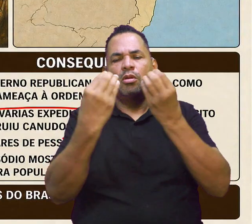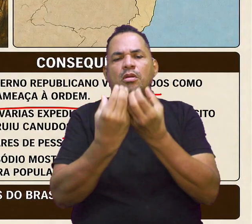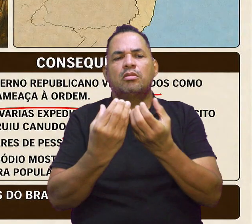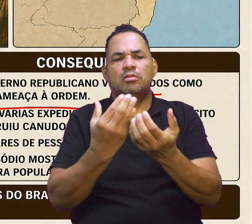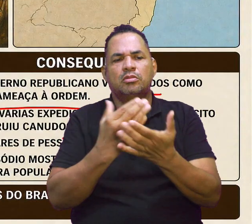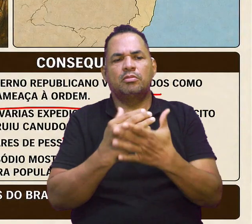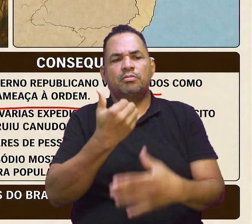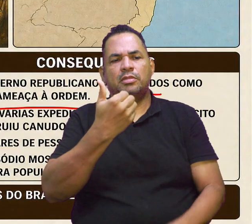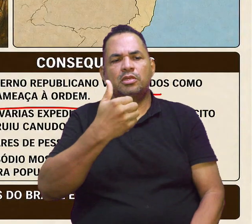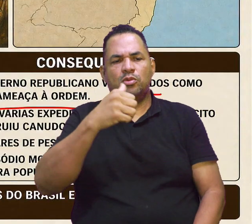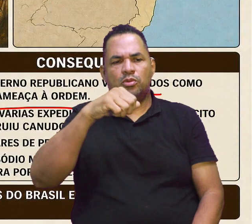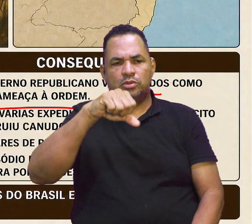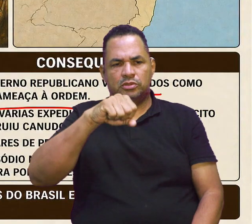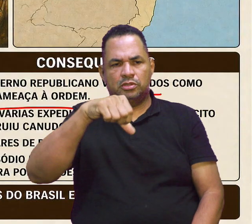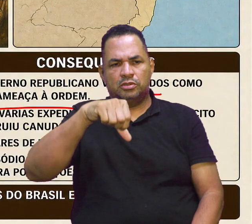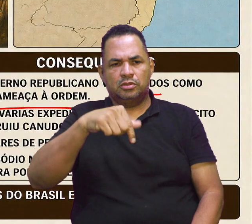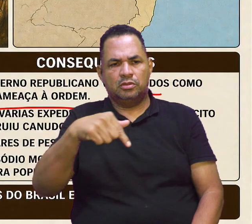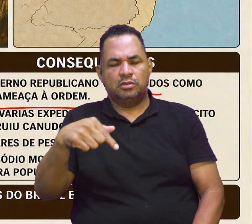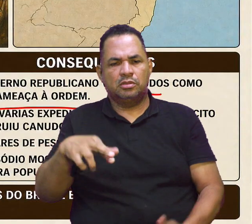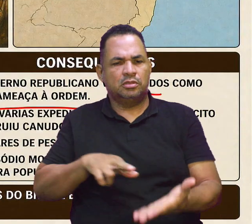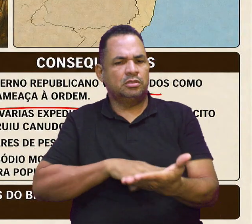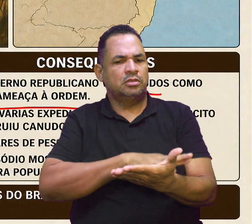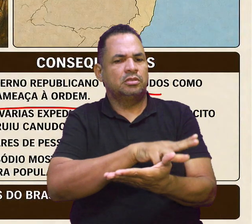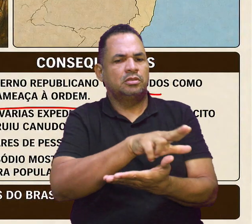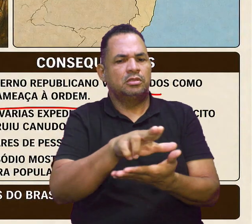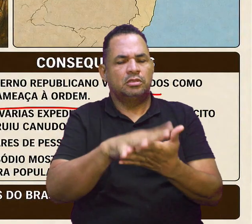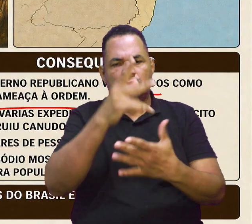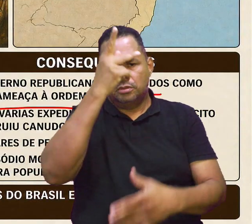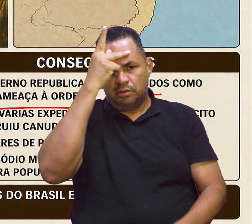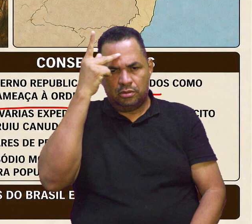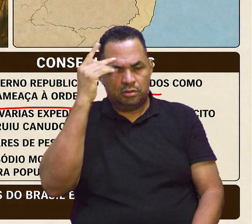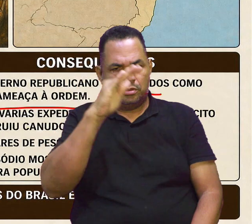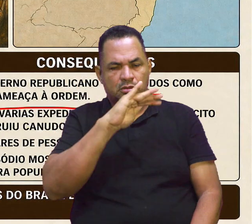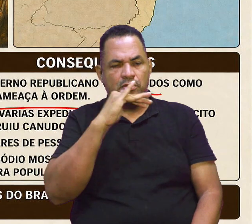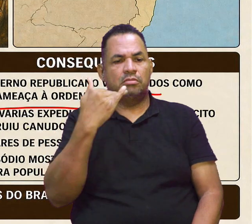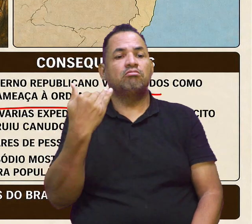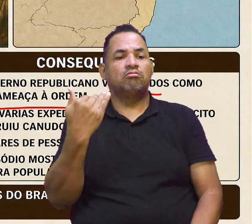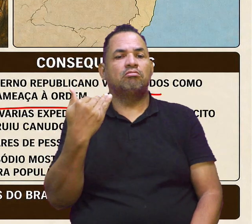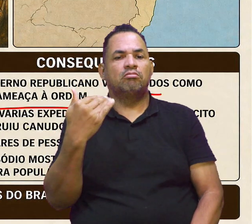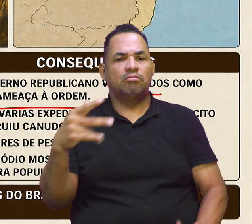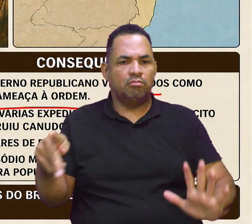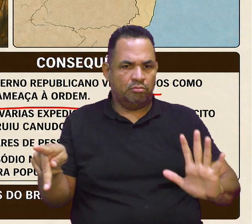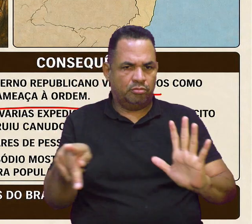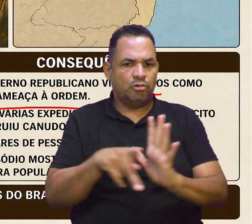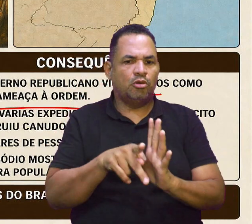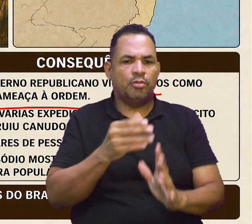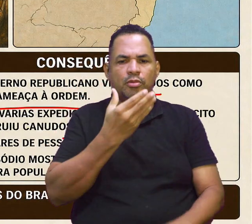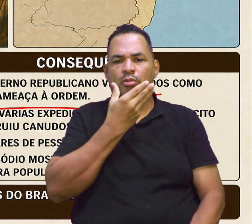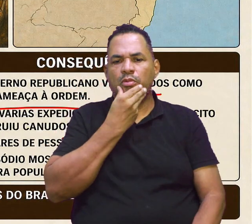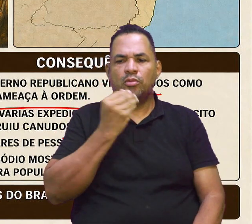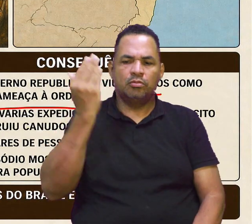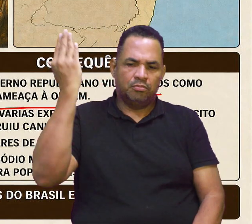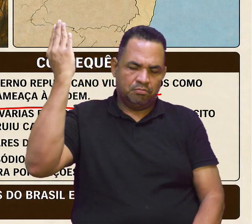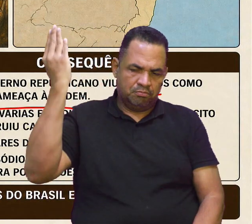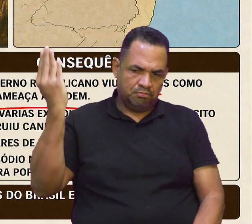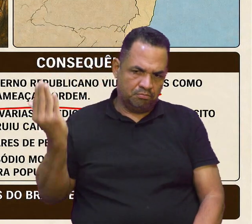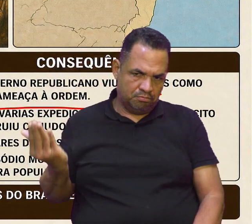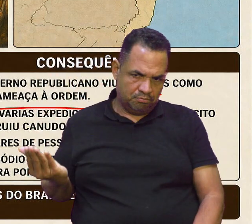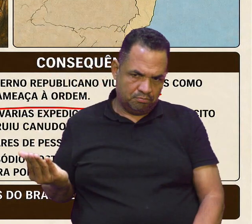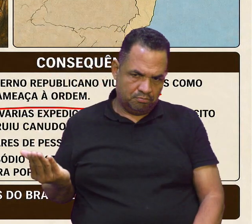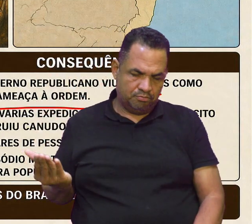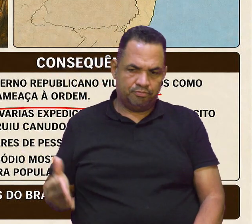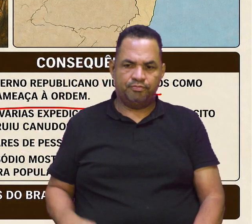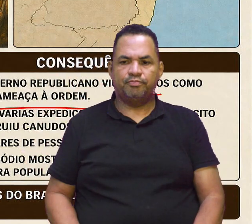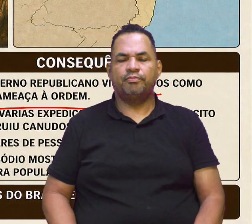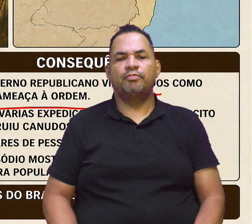1897. Milhares de pessoas morreram, inclusive o Antônio Conselheiro, certo? Agora nós